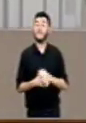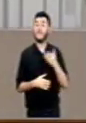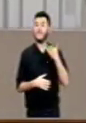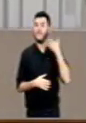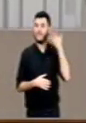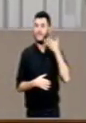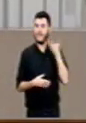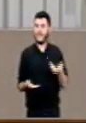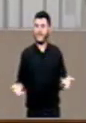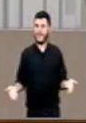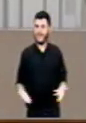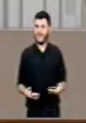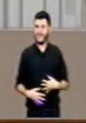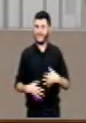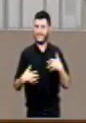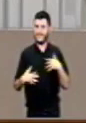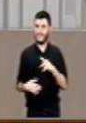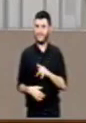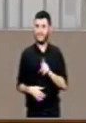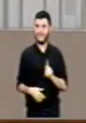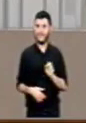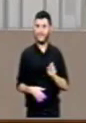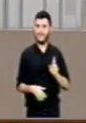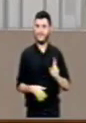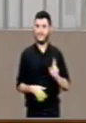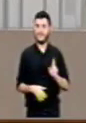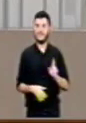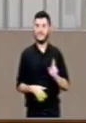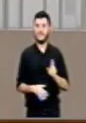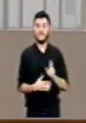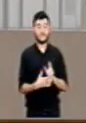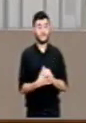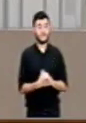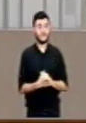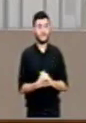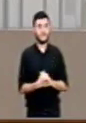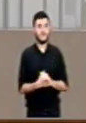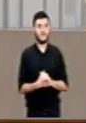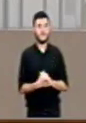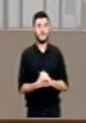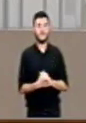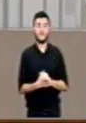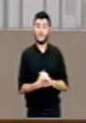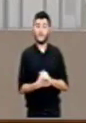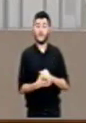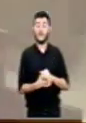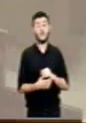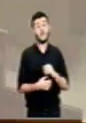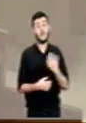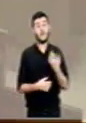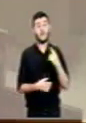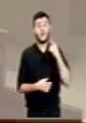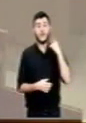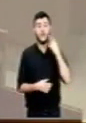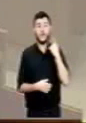para a excelentíssima senhora procuradora Geral da República, doutora Raquel Elias Ferreira.